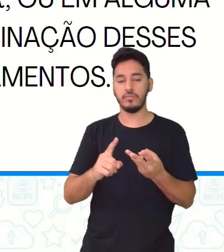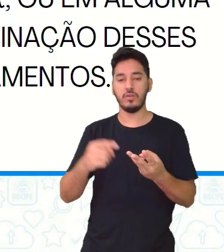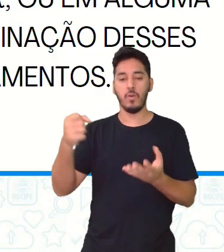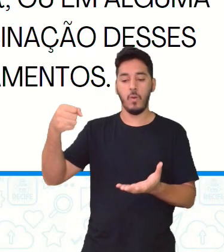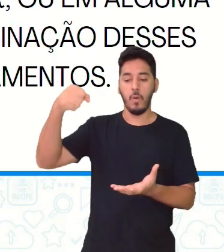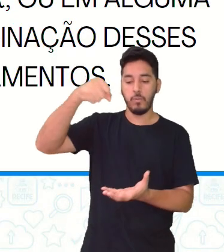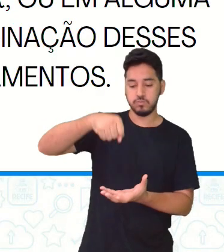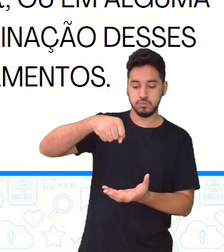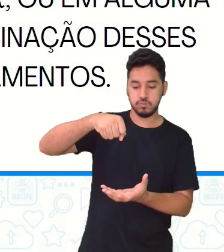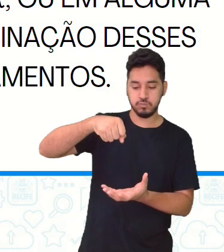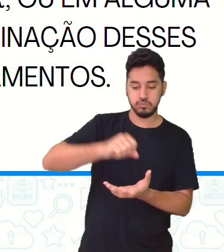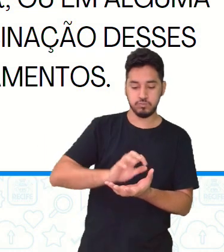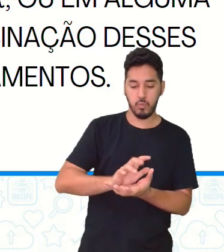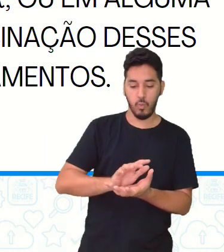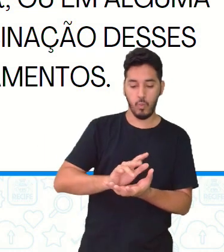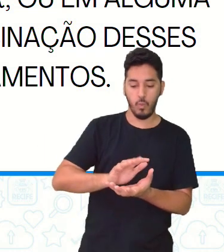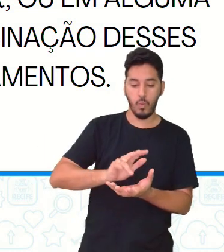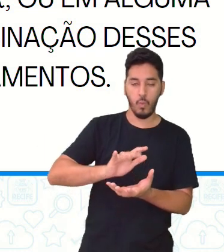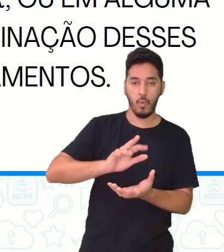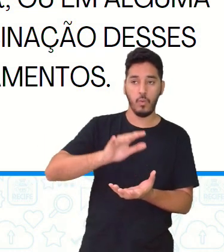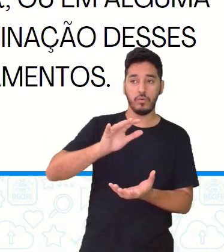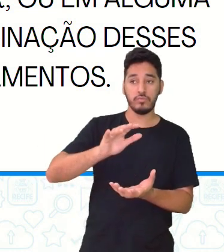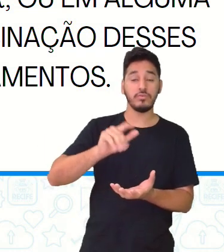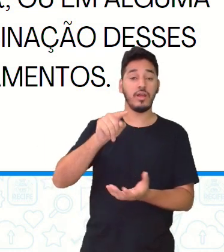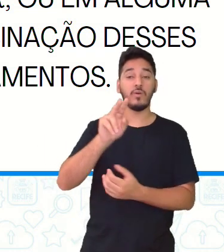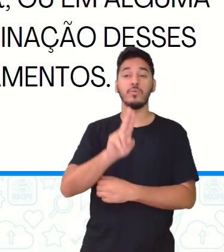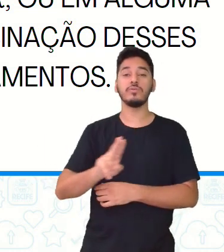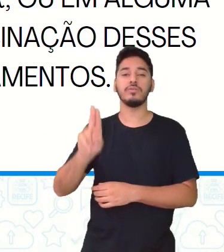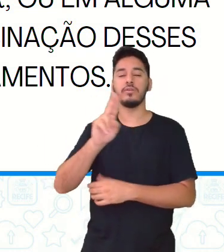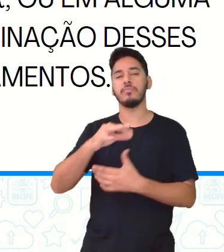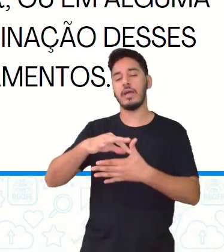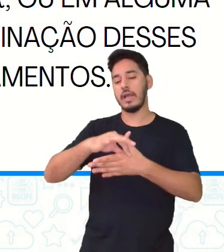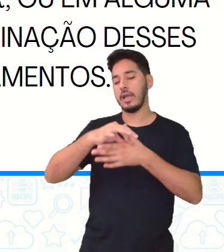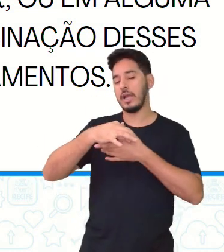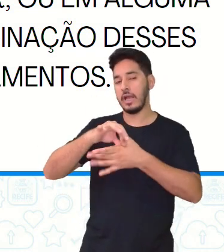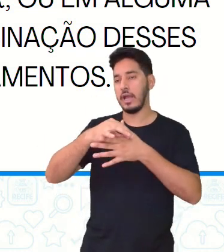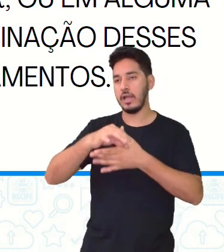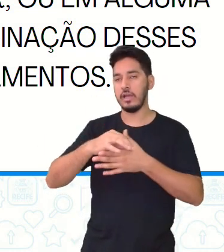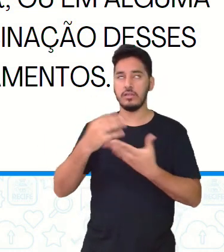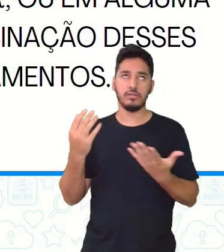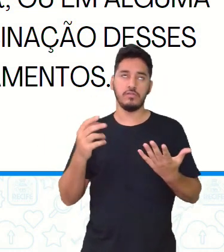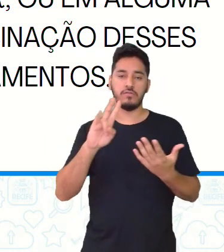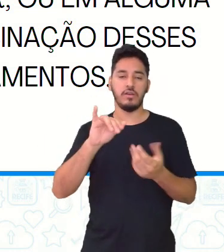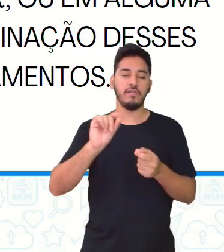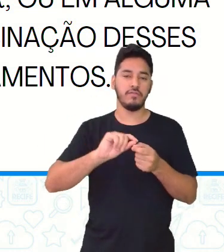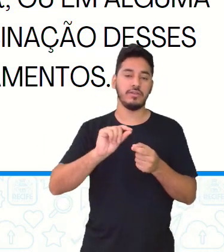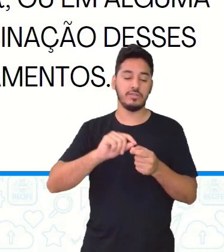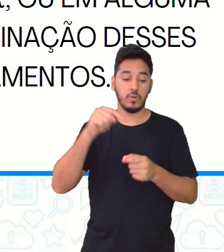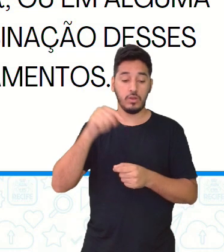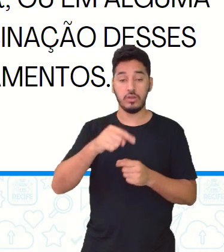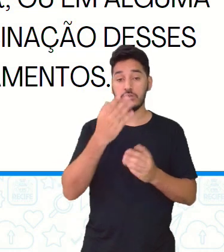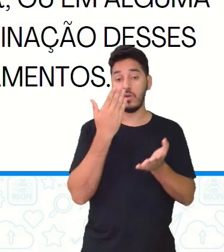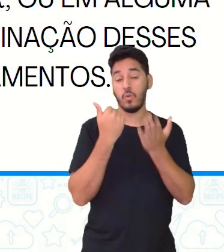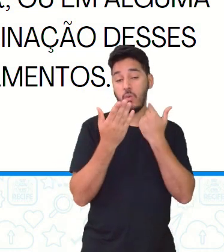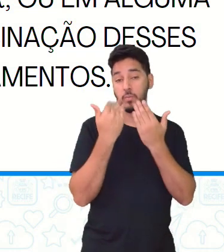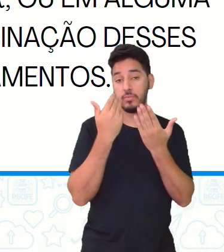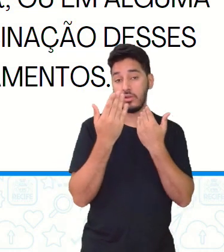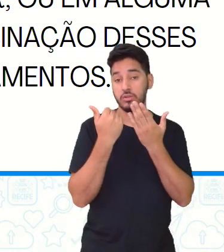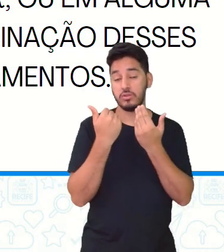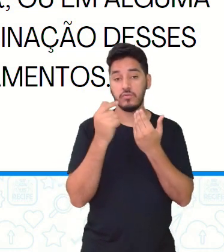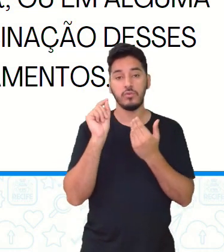combinação desses tratamentos. É utilizado bastante para carnes, por exemplo, que vai fazer com que esses alimentos eles